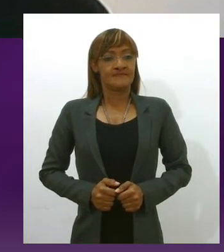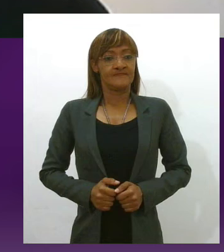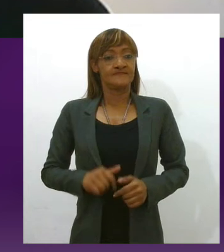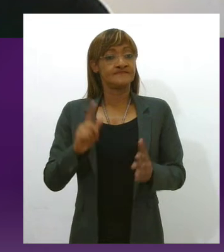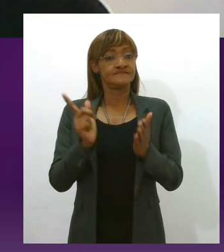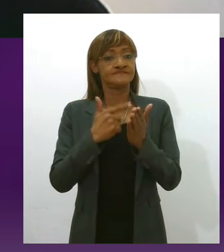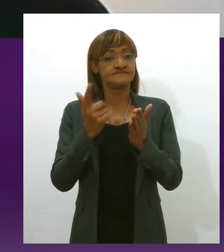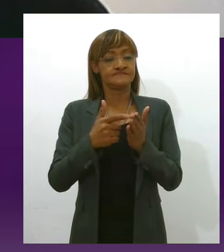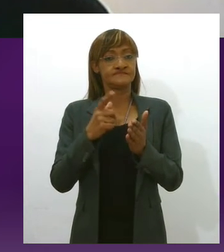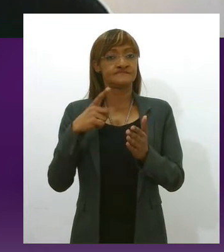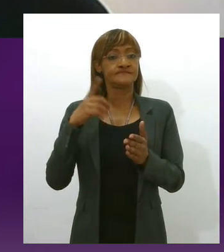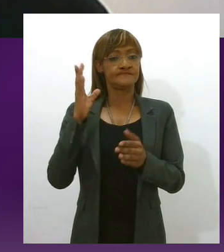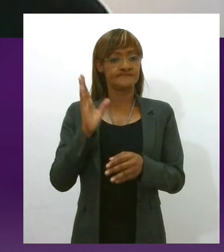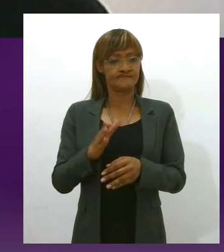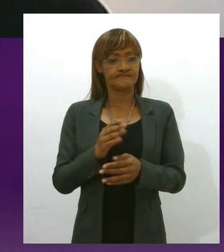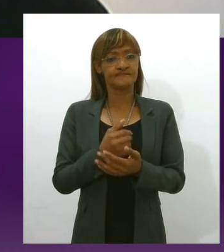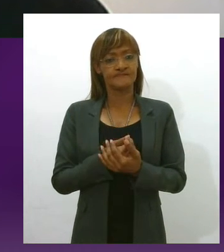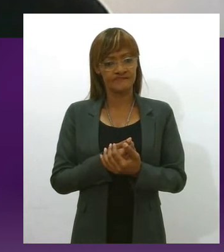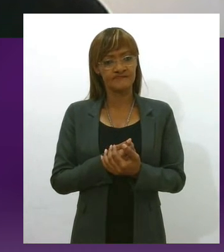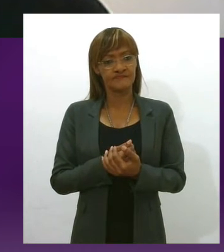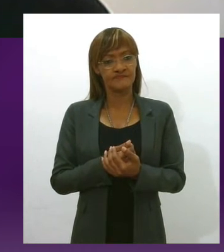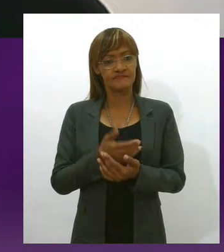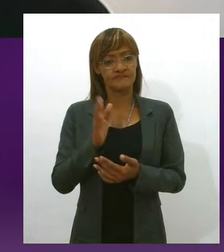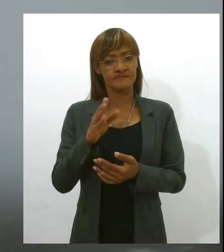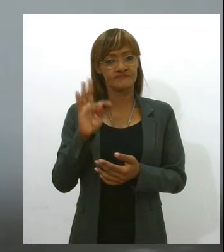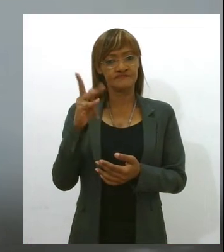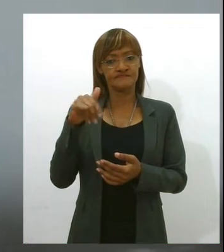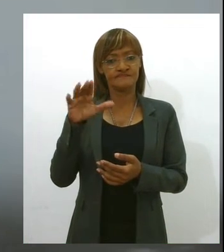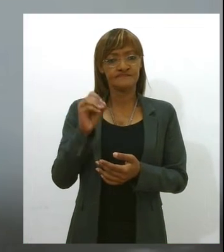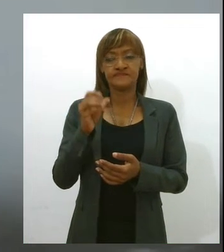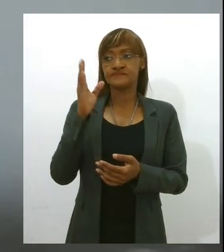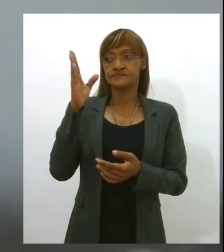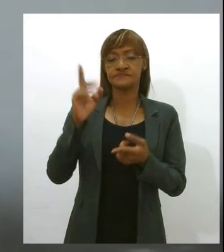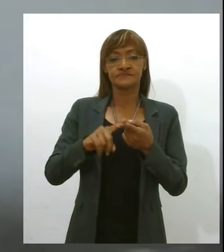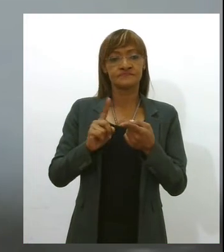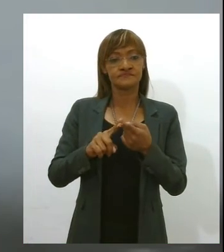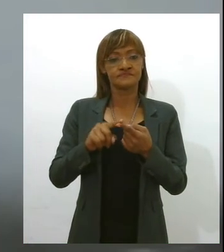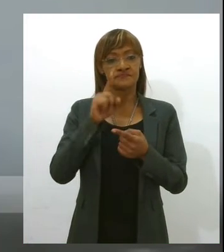temas abordados, o Thiago de Aracaju que aborda também.